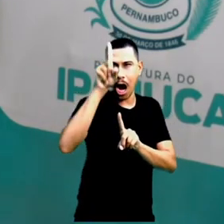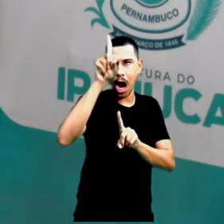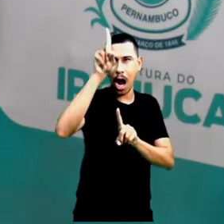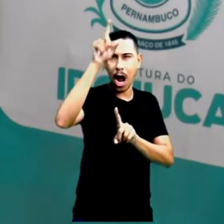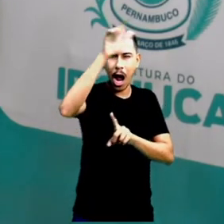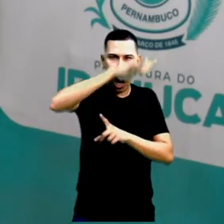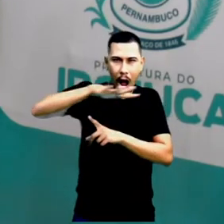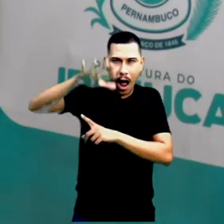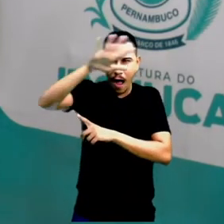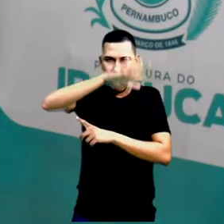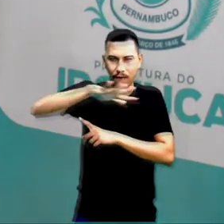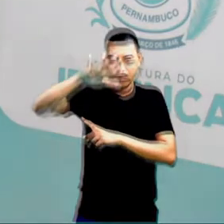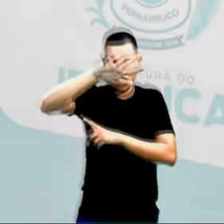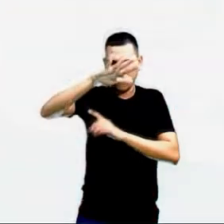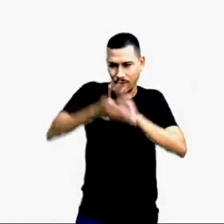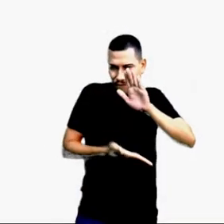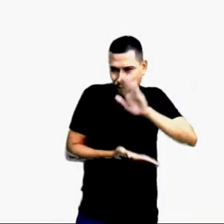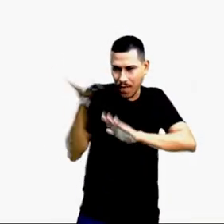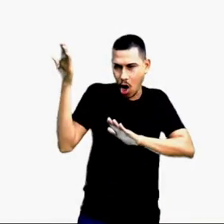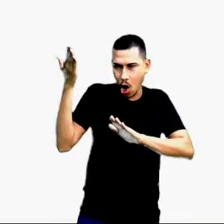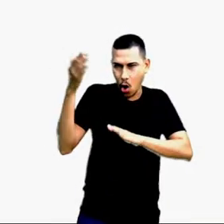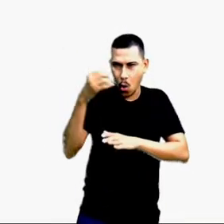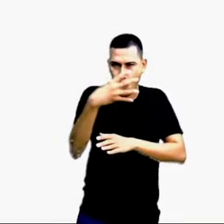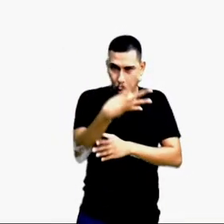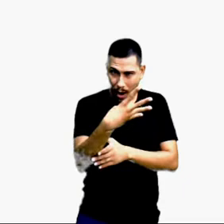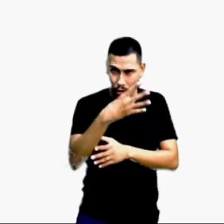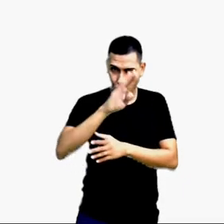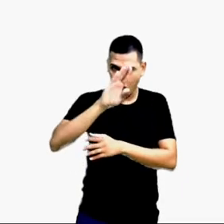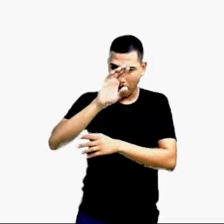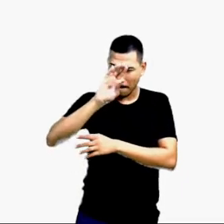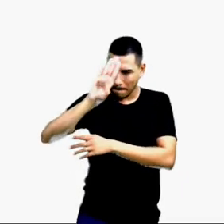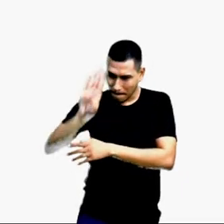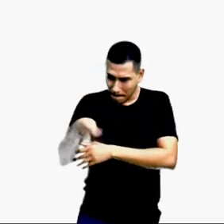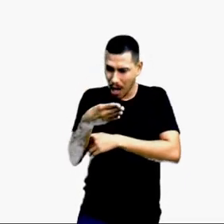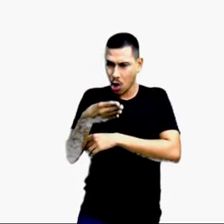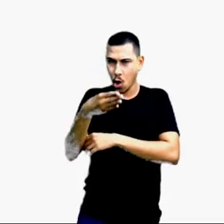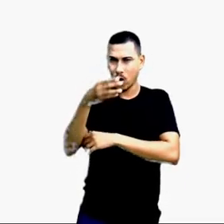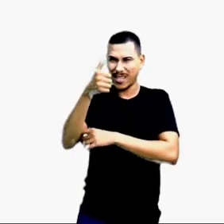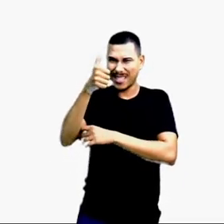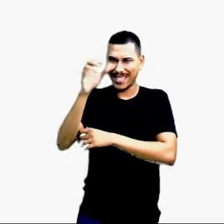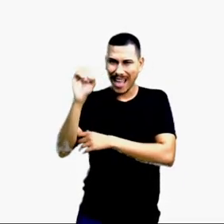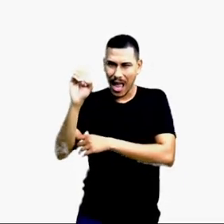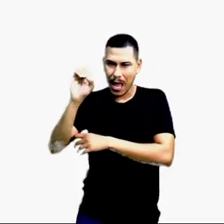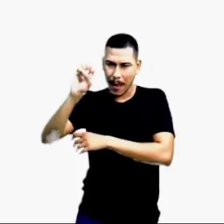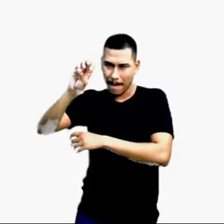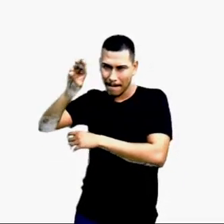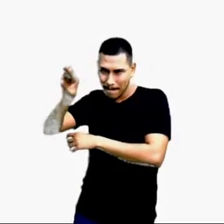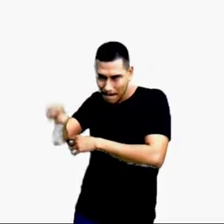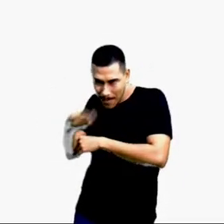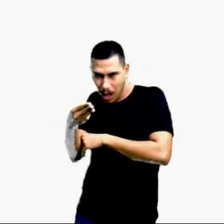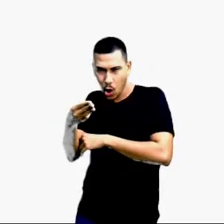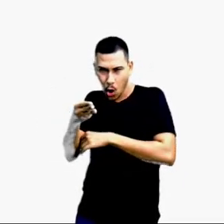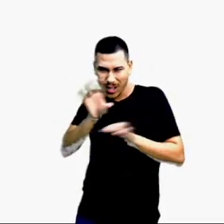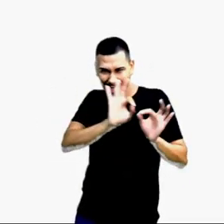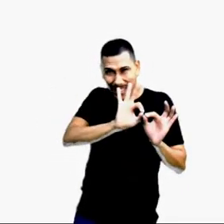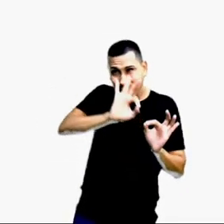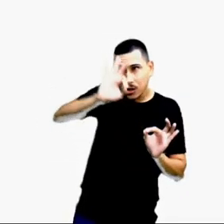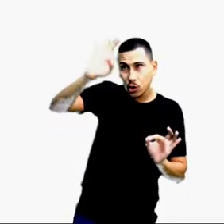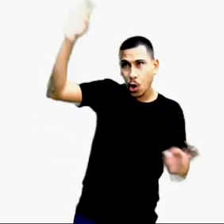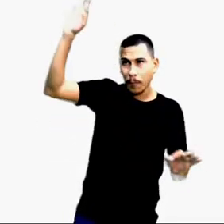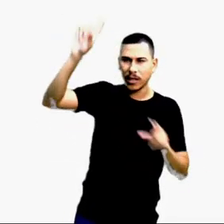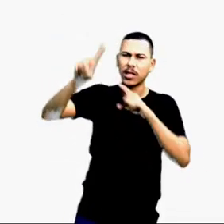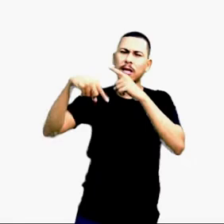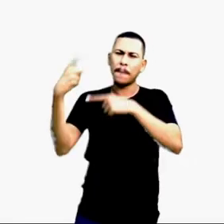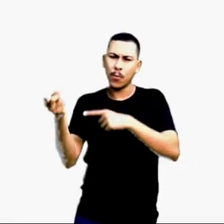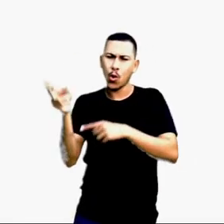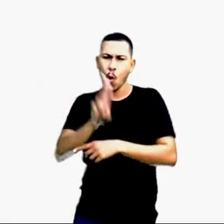4 bilhões e 100 milhões de quilômetros. E também depois nós vamos fazer dos processadores da Intel, ok?